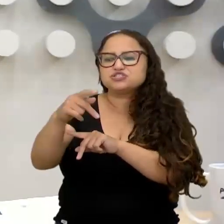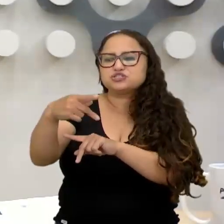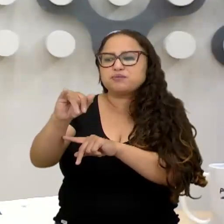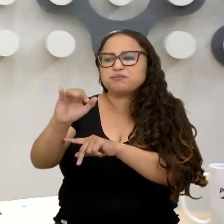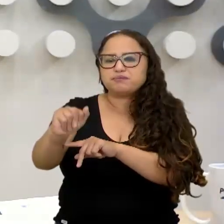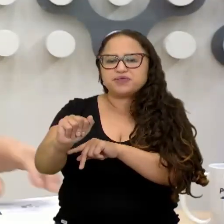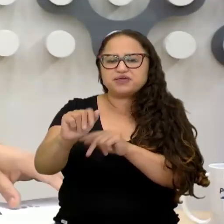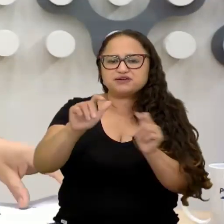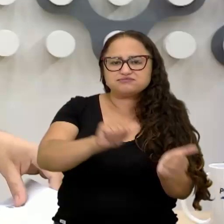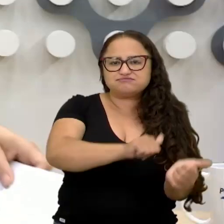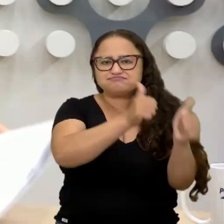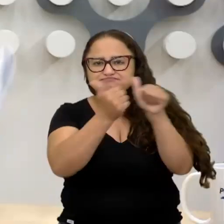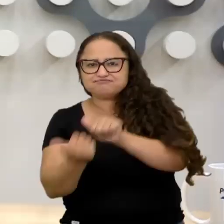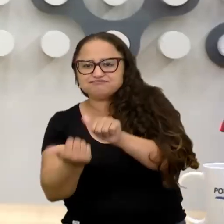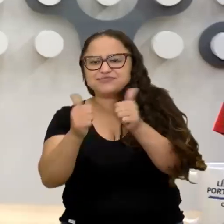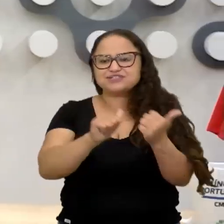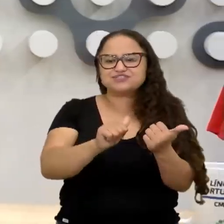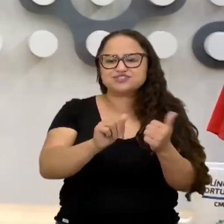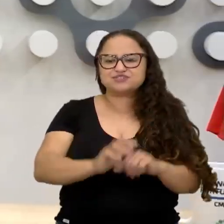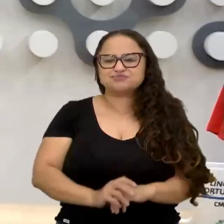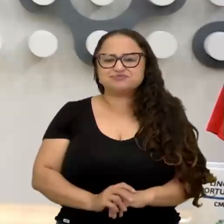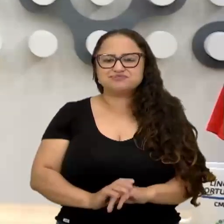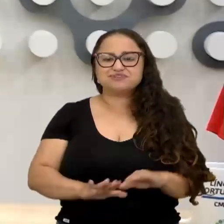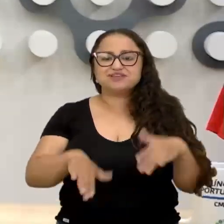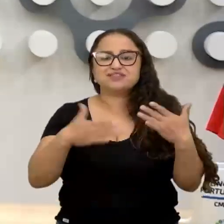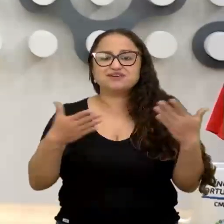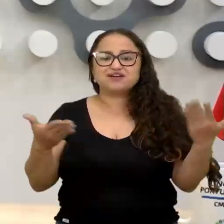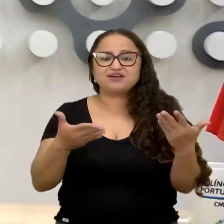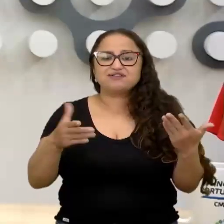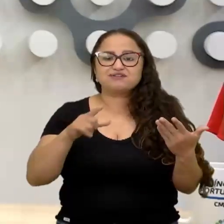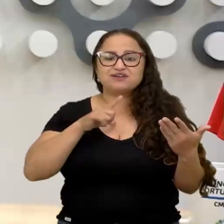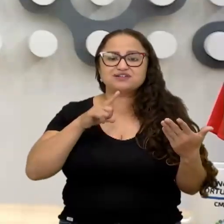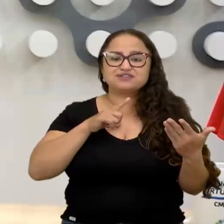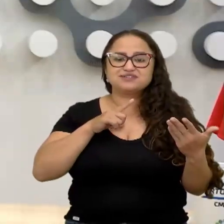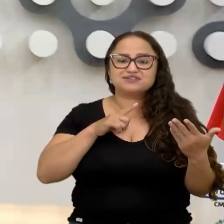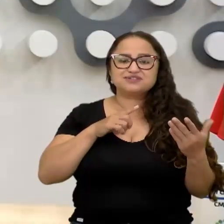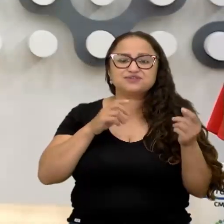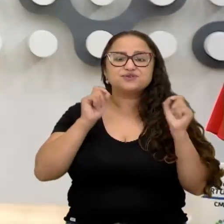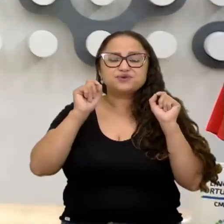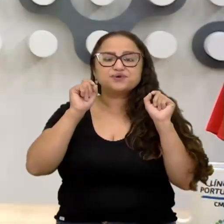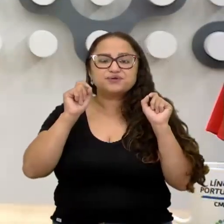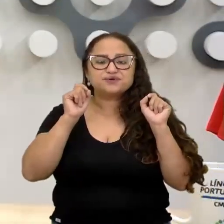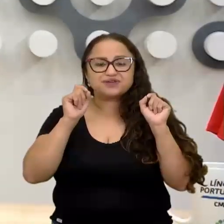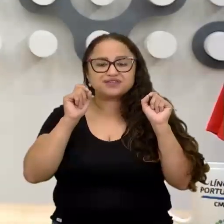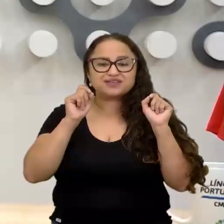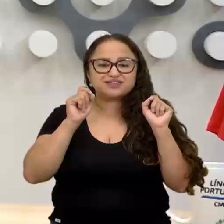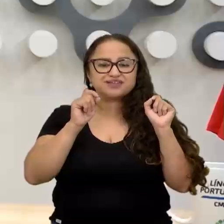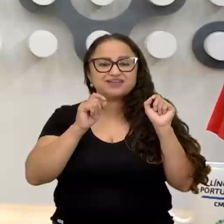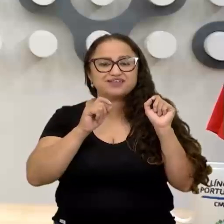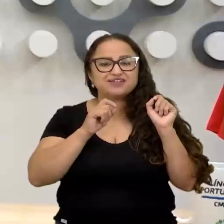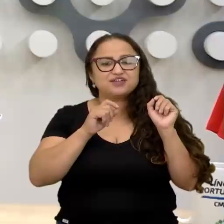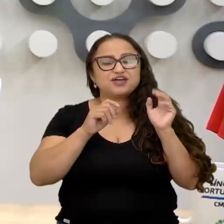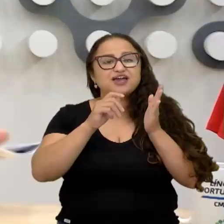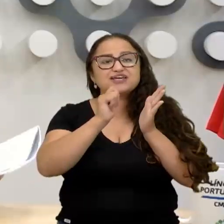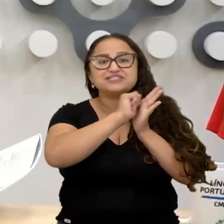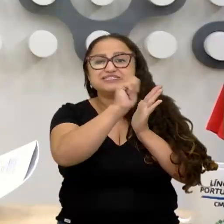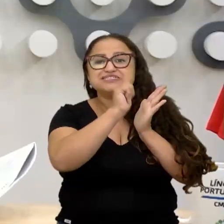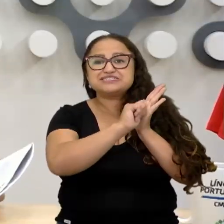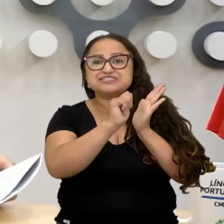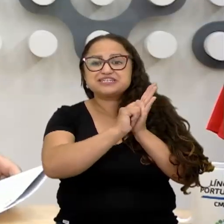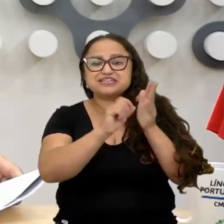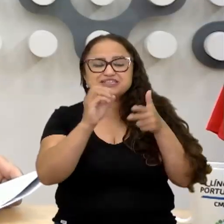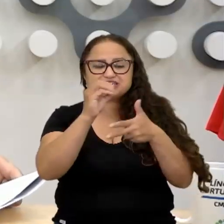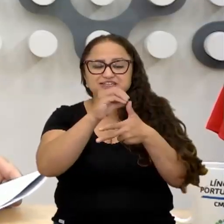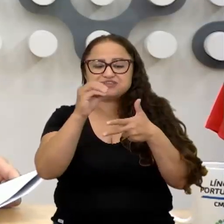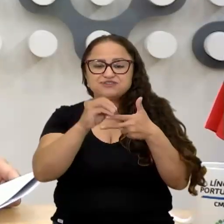batismo. E aí entra aqui, ó, a redação do Enem. Por quê? Porque esse Severino,